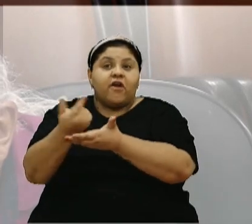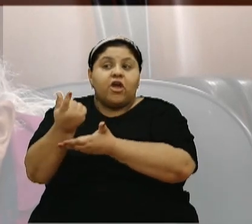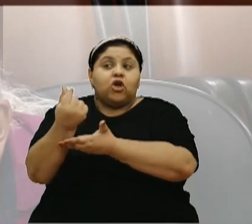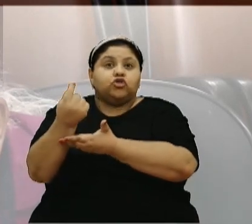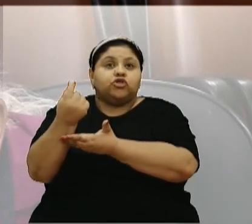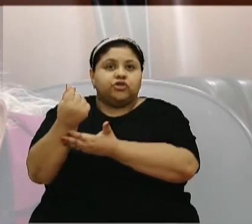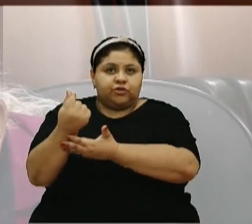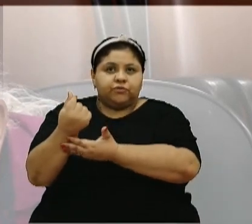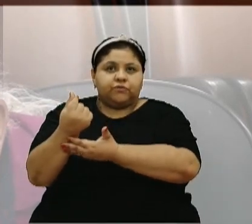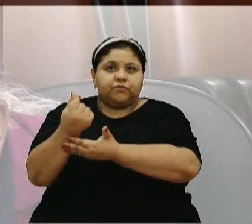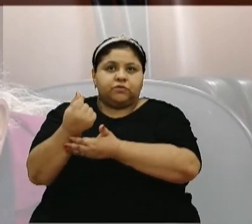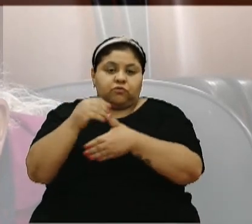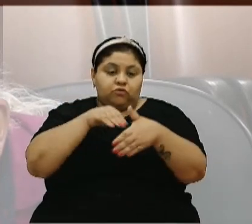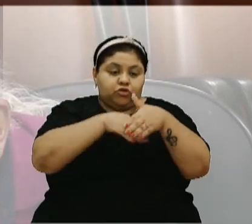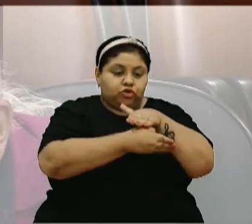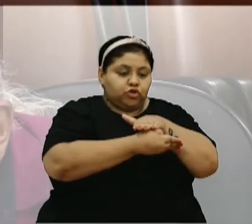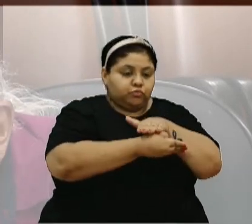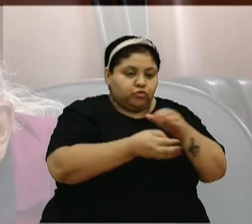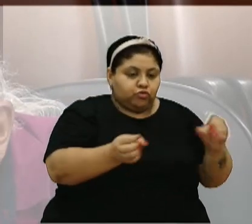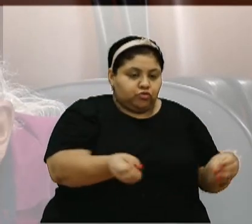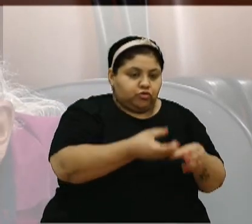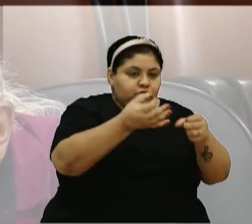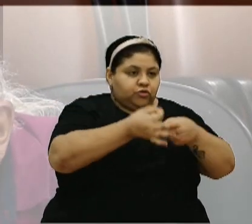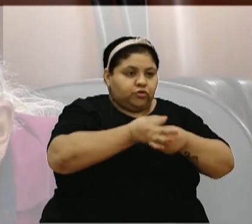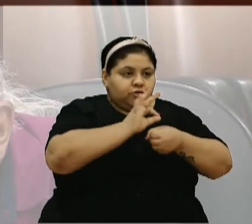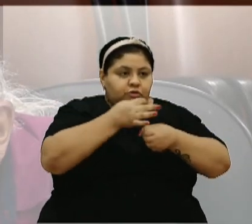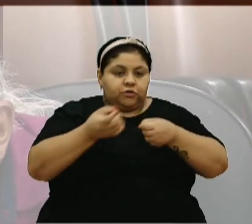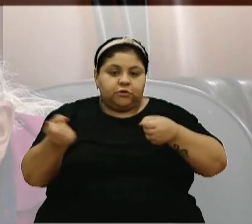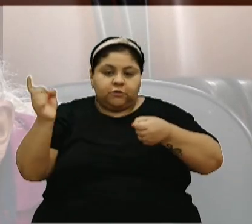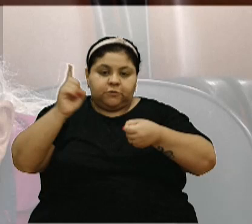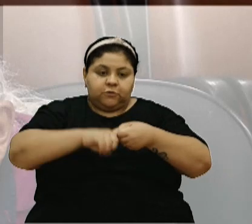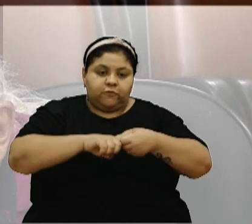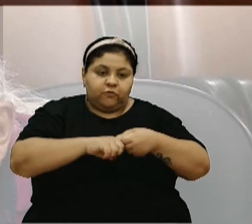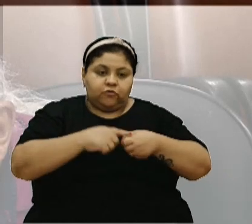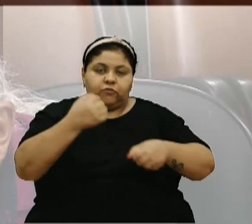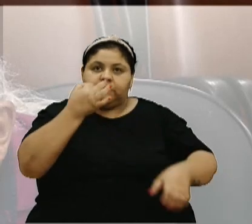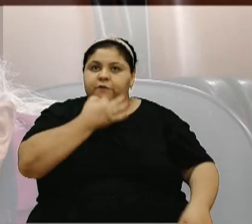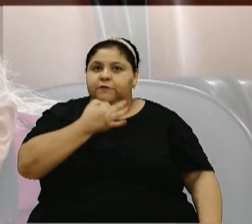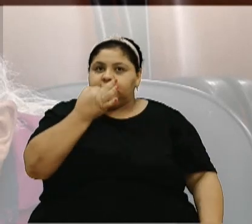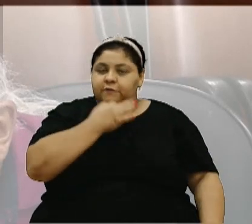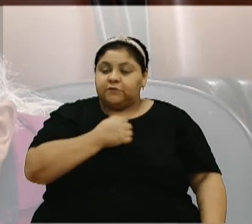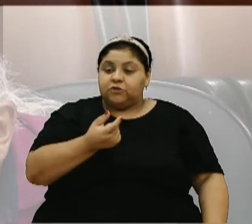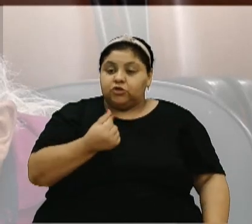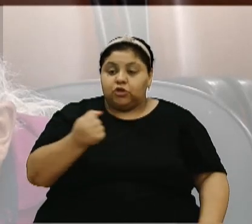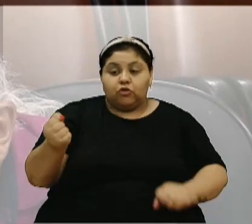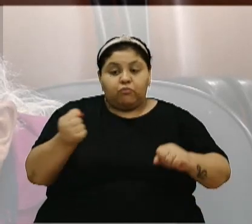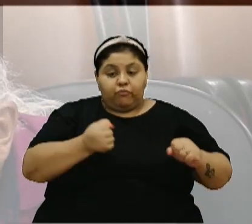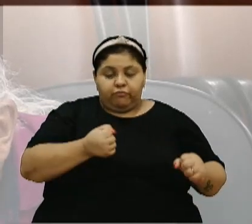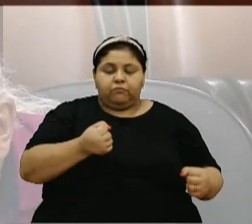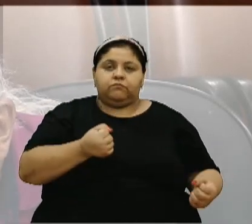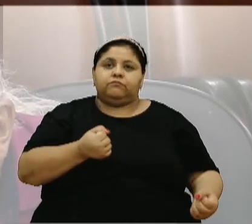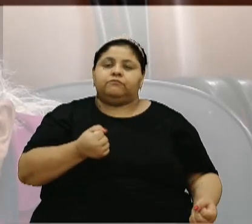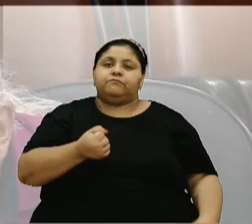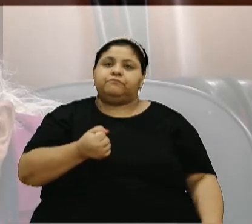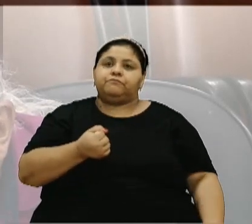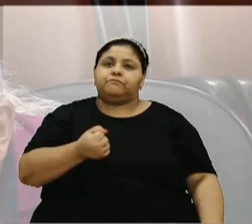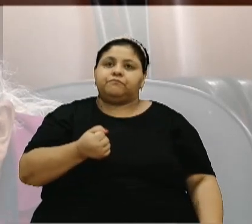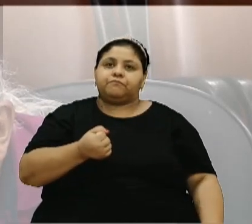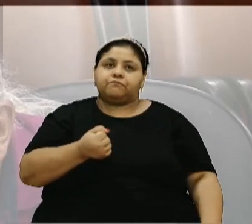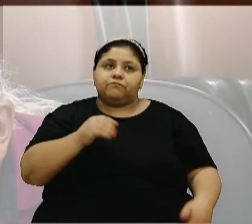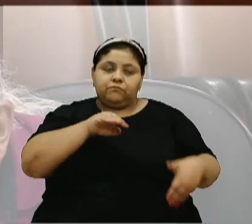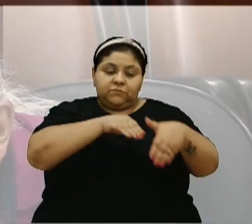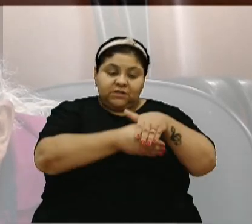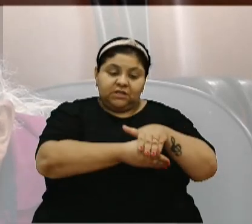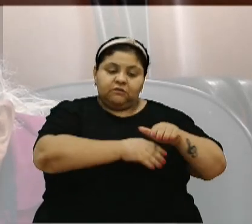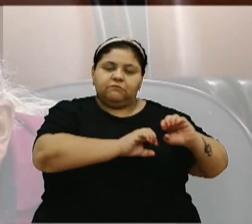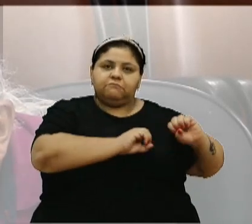aí que a gente botou na festa da uva, que não retornou para o município, foi dinheiro que poderia ser colocado na